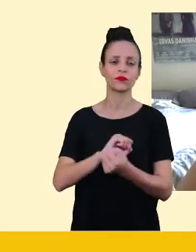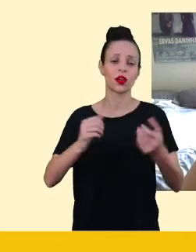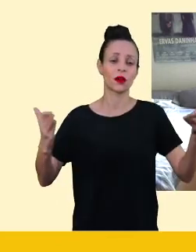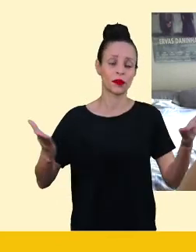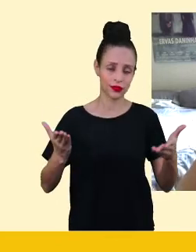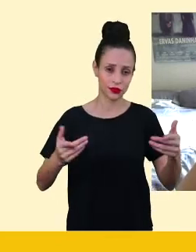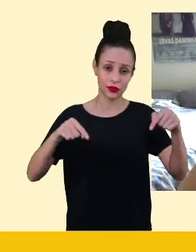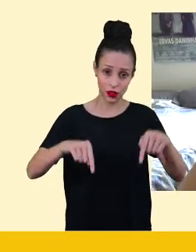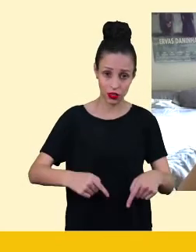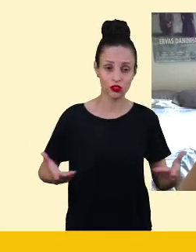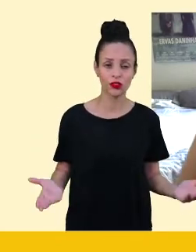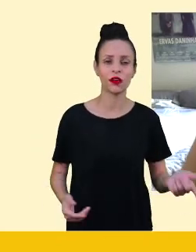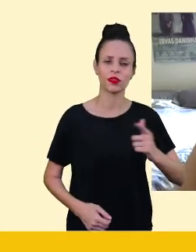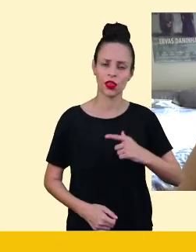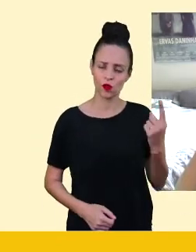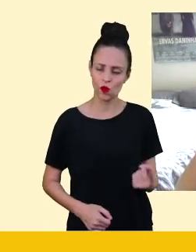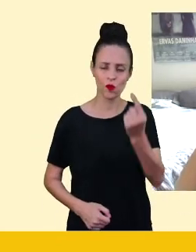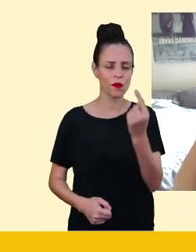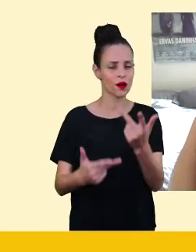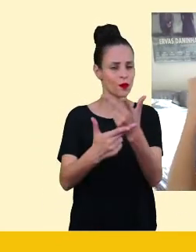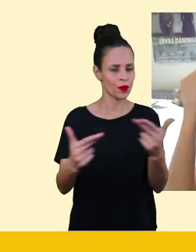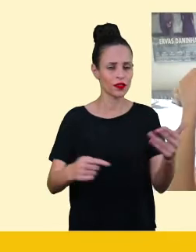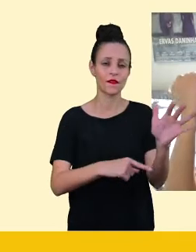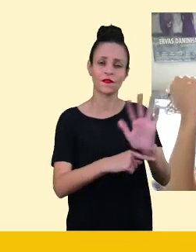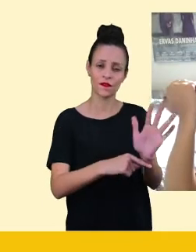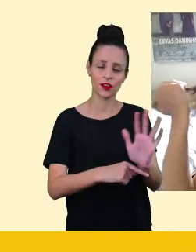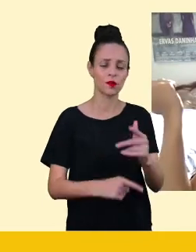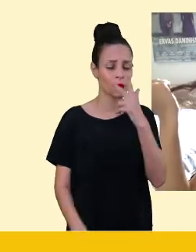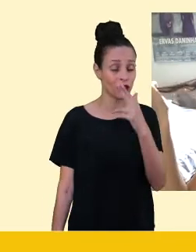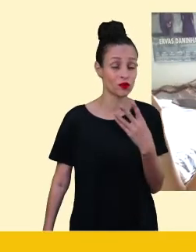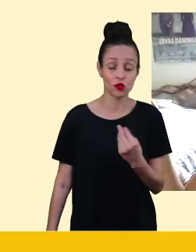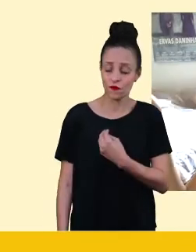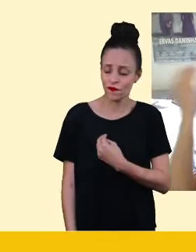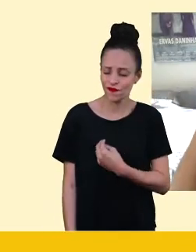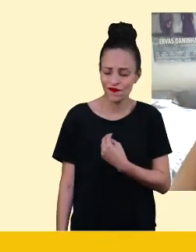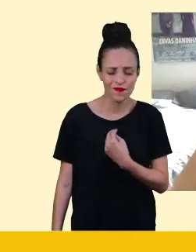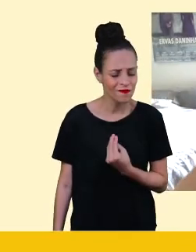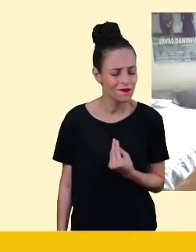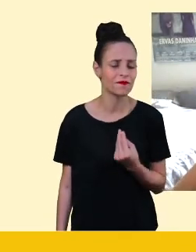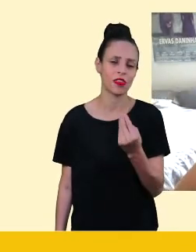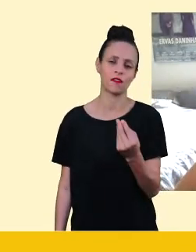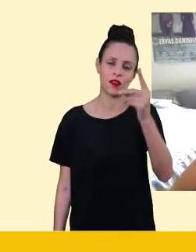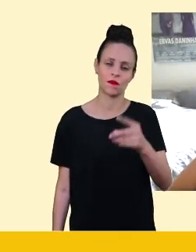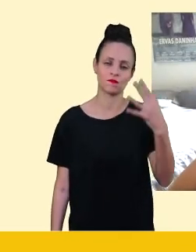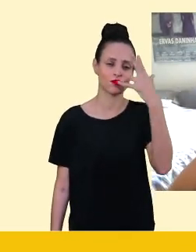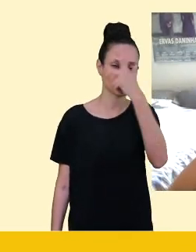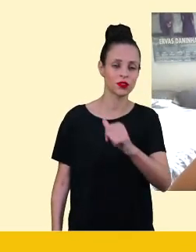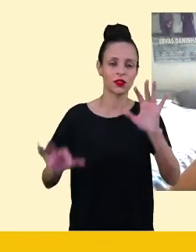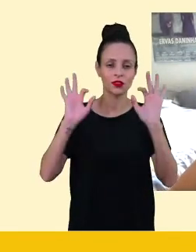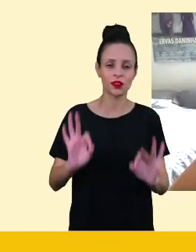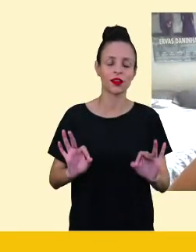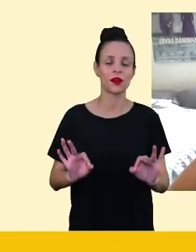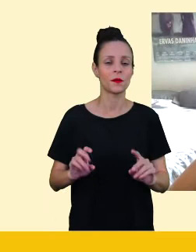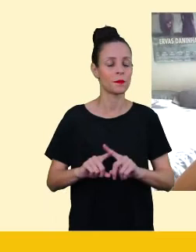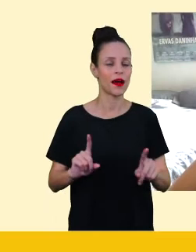mesmo, pode nos ajudar a transformar nosso presente. Tem uma coisa no filme que eu acho que é